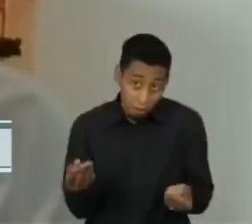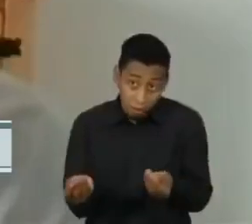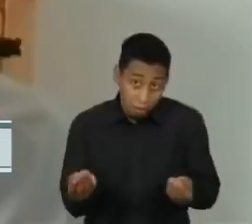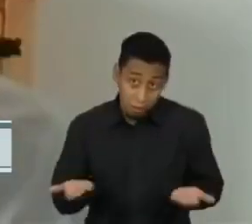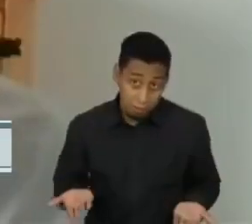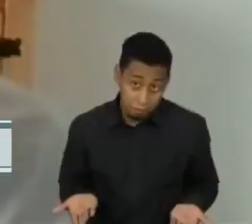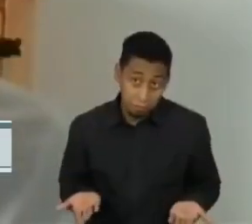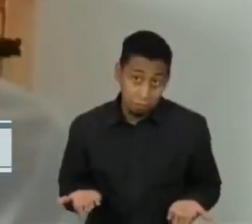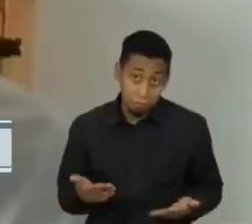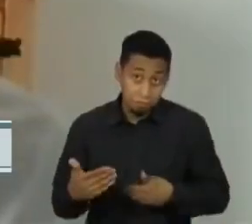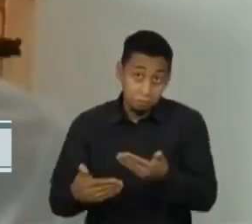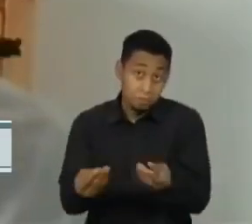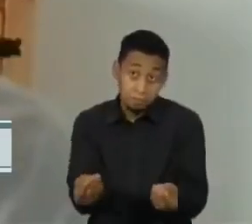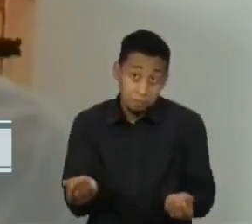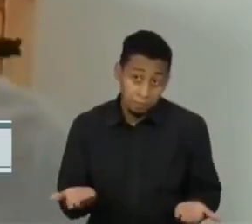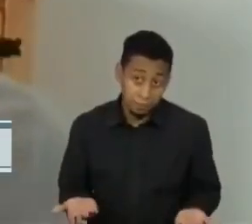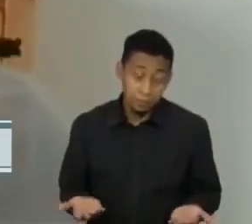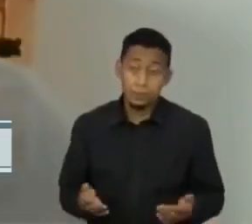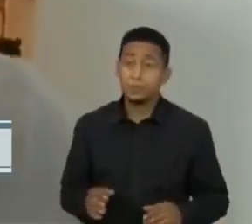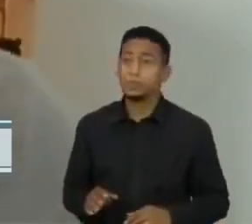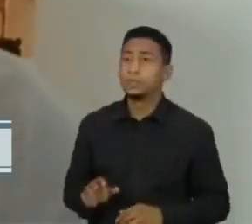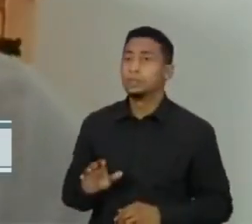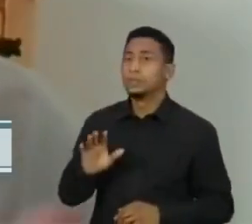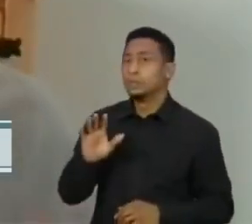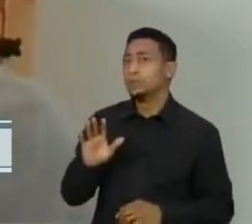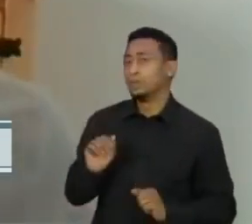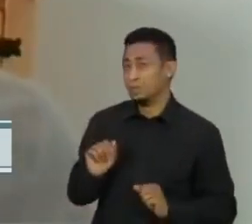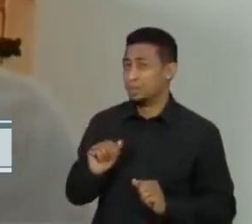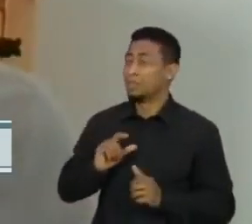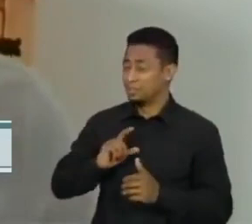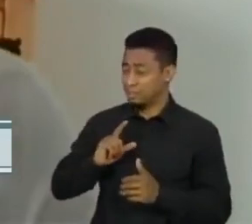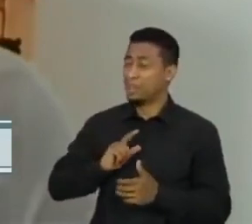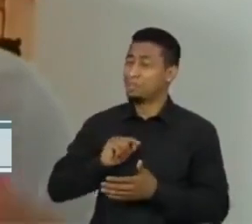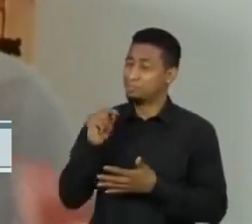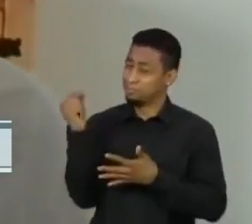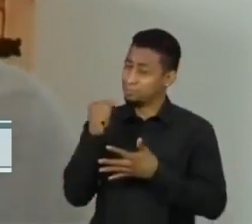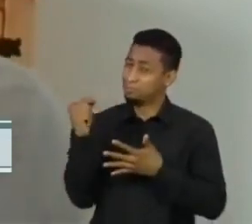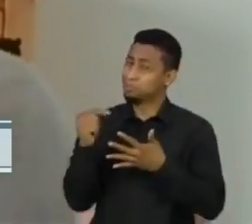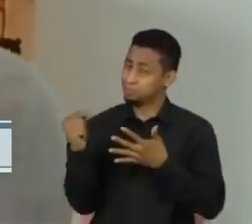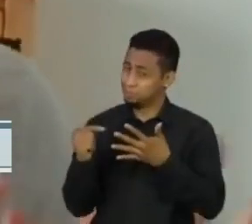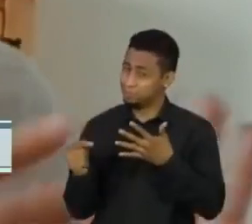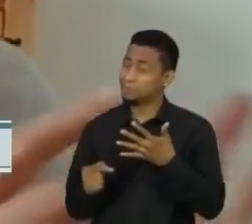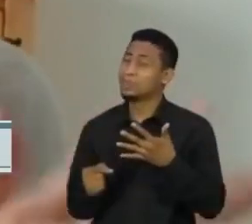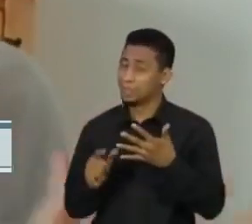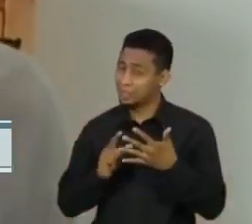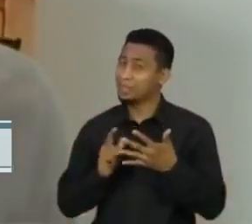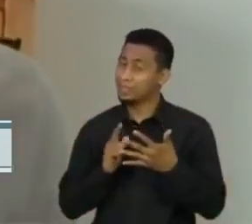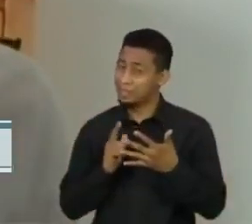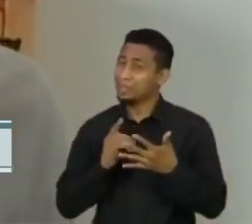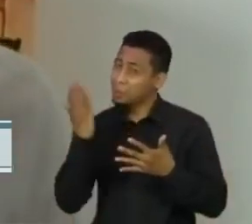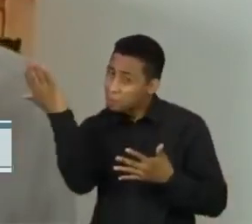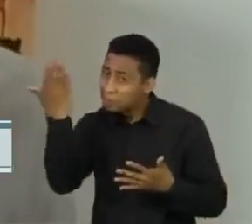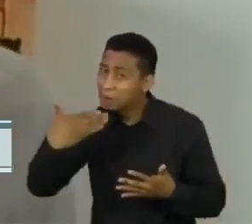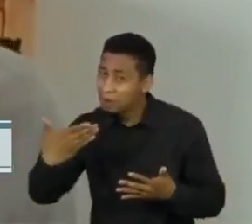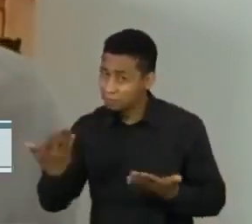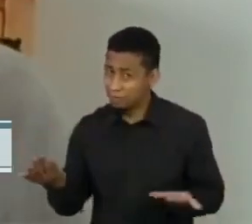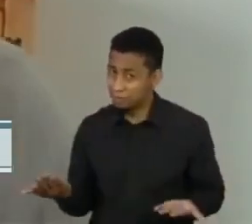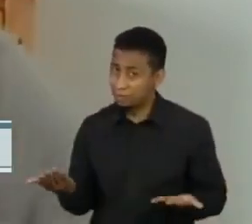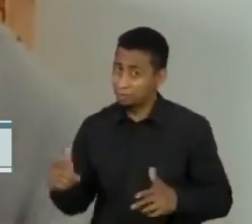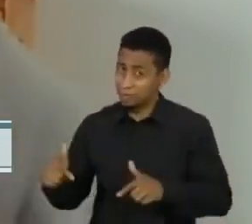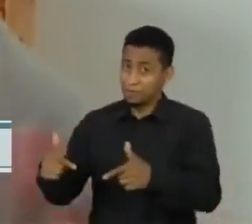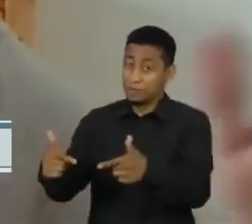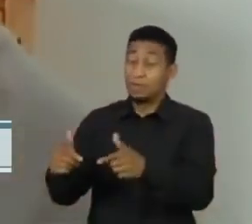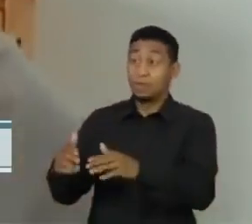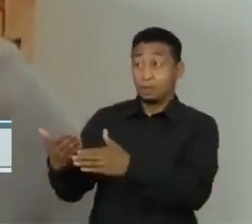isso? Razões para tal existem de sobra, abundam, não só por conta do 7